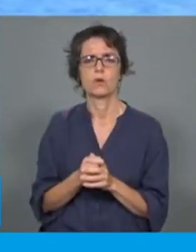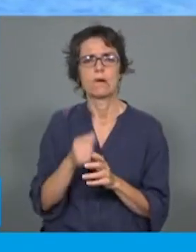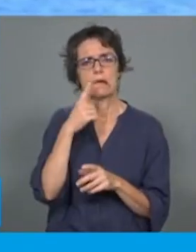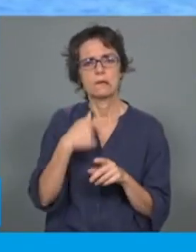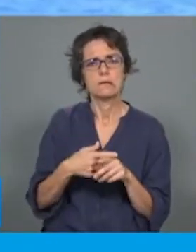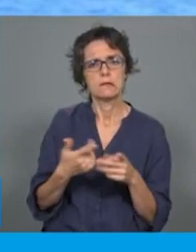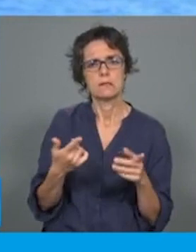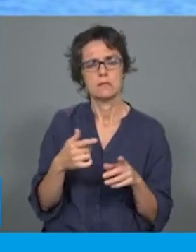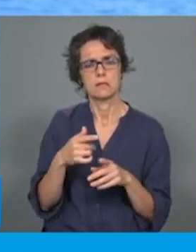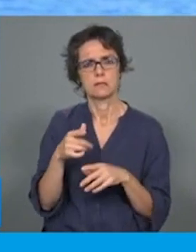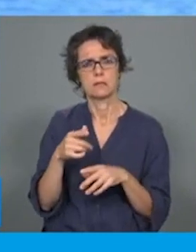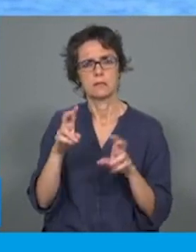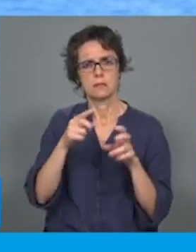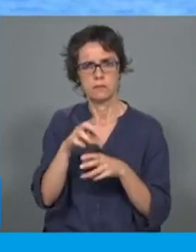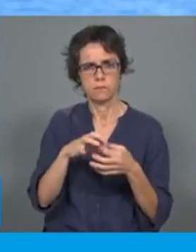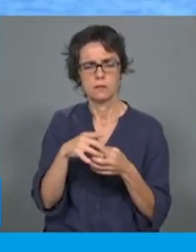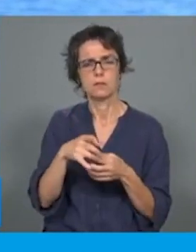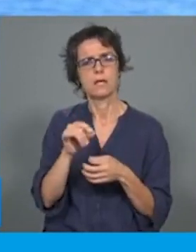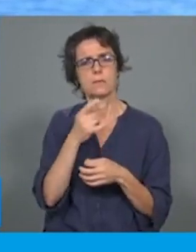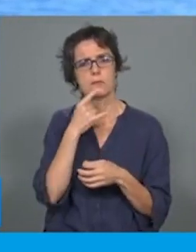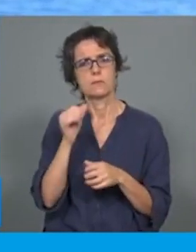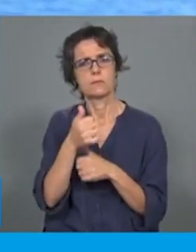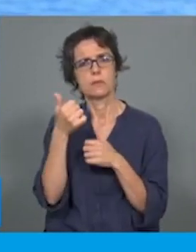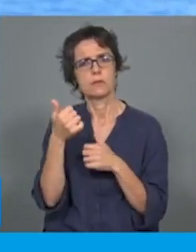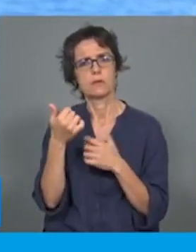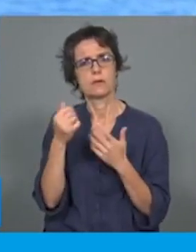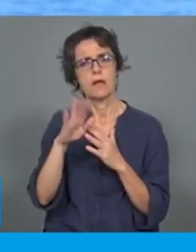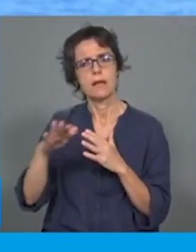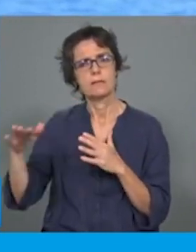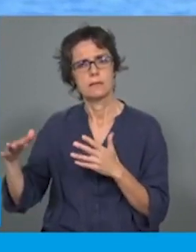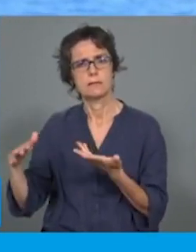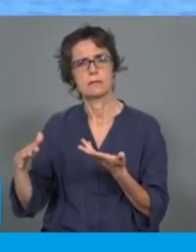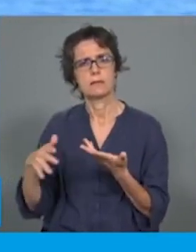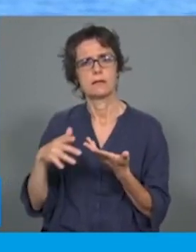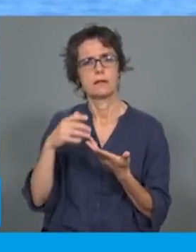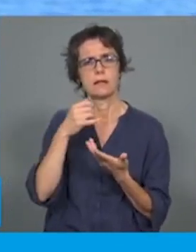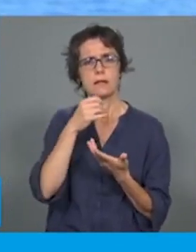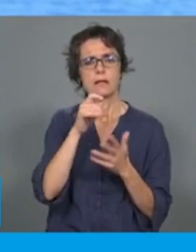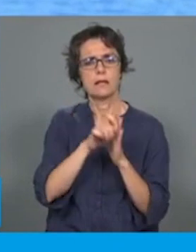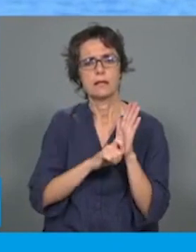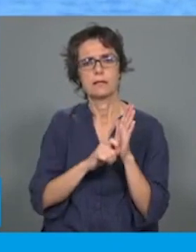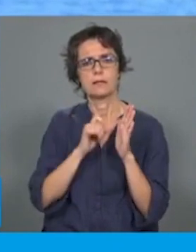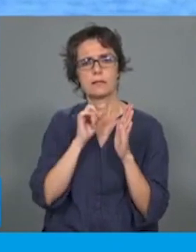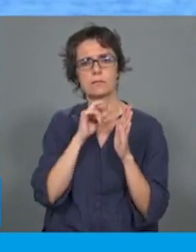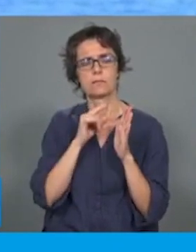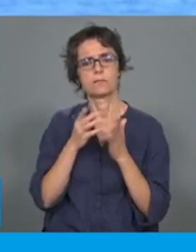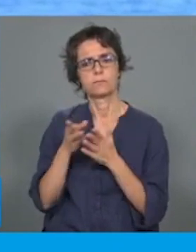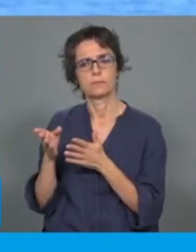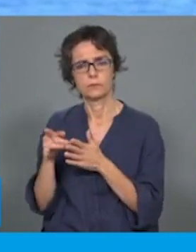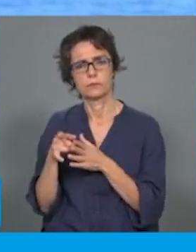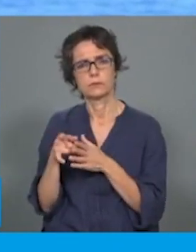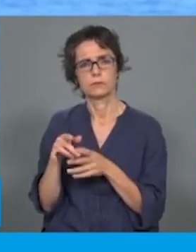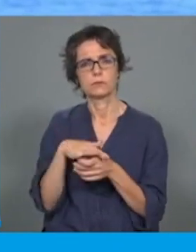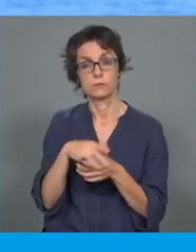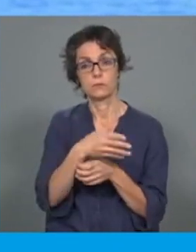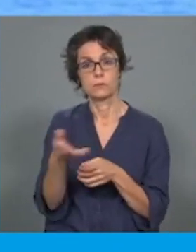nesta temática e quiser também perceber um bocadinho o que é que a ciência, mas também o que é que a ética pode ajudar nestas